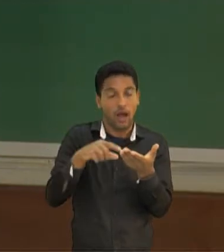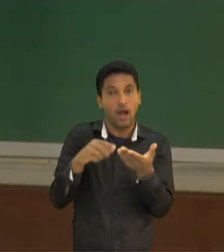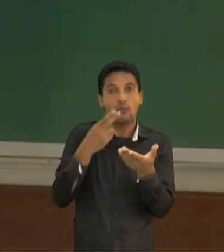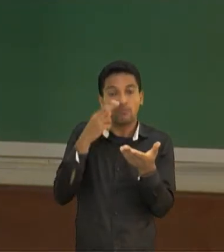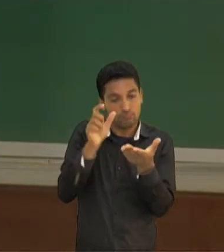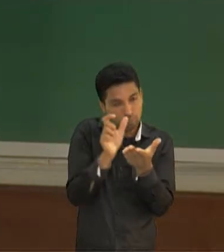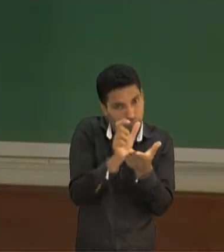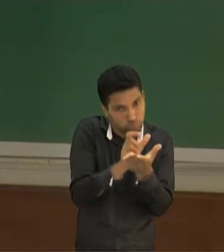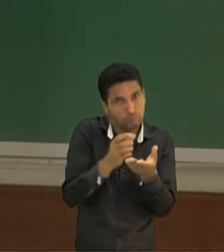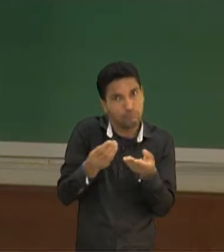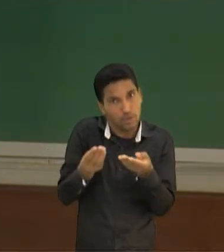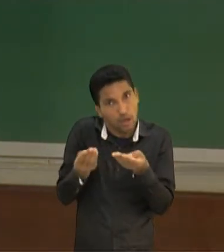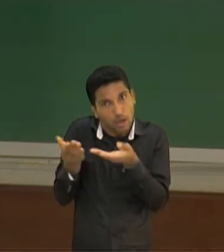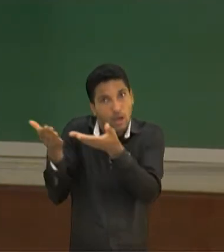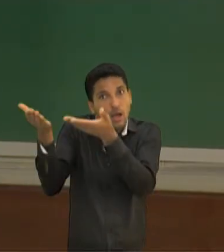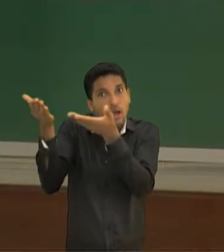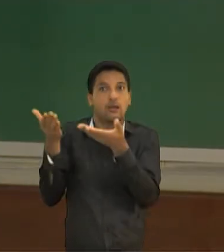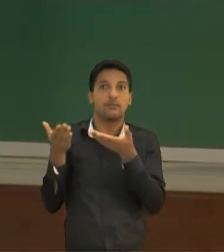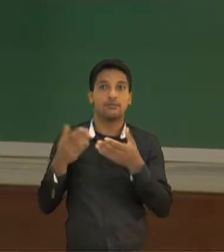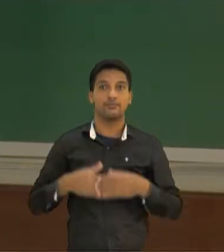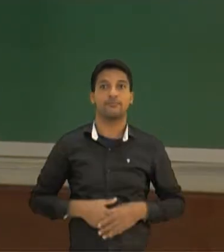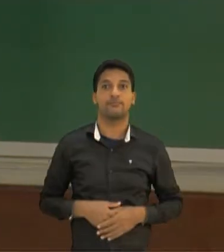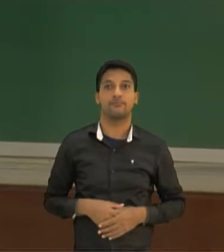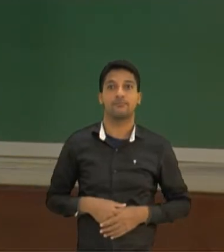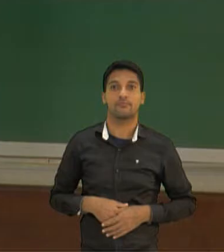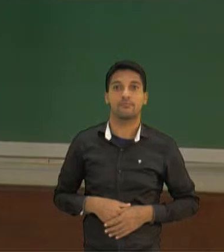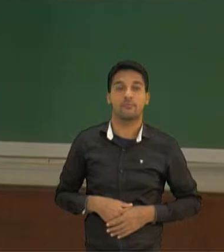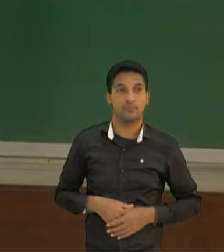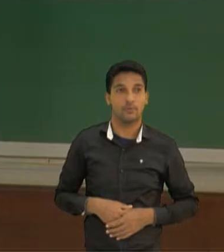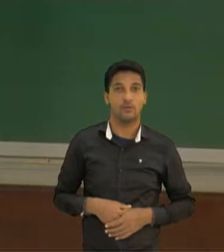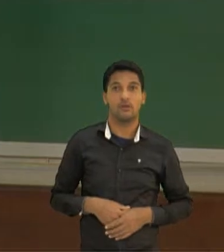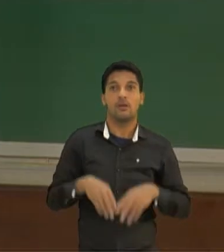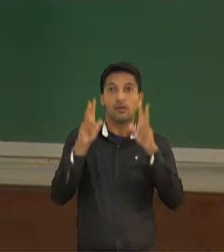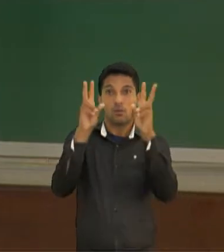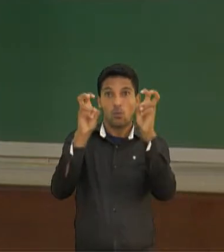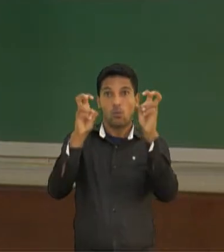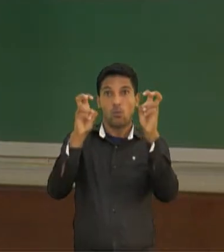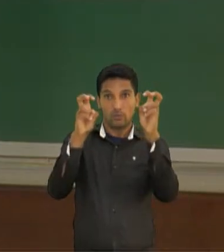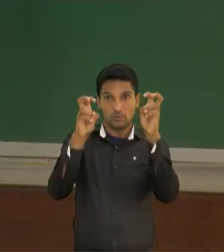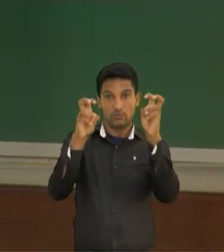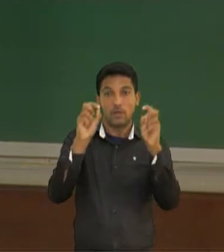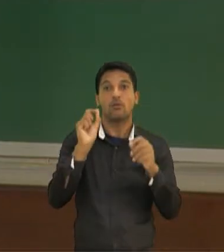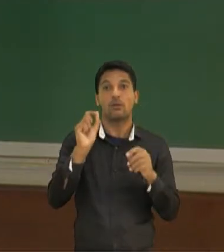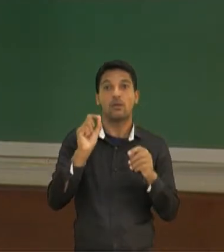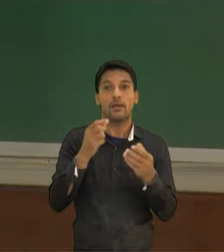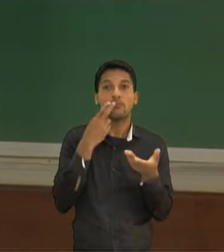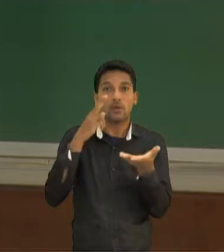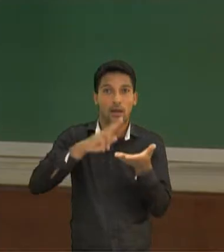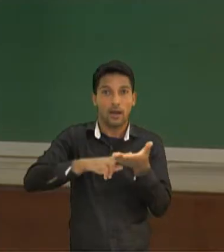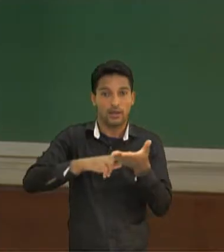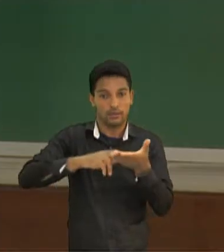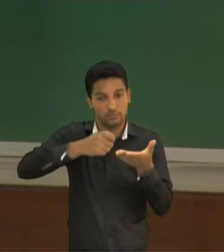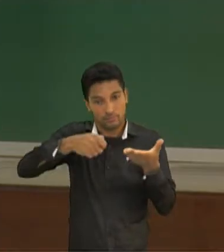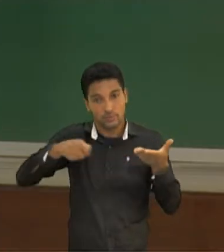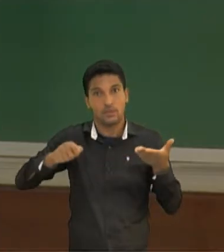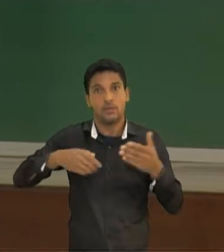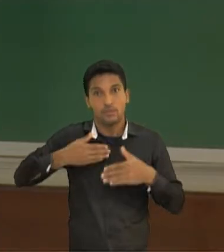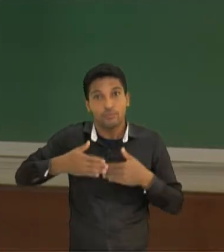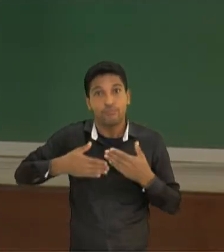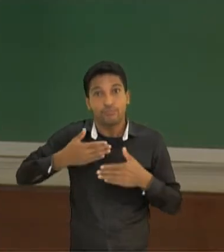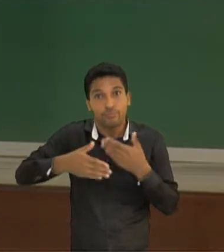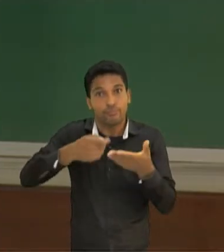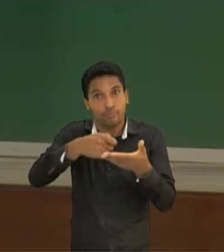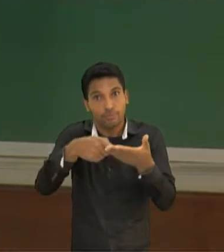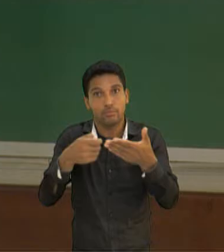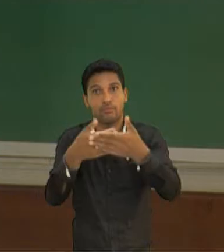eu escrevo essa carta. O assunto, né, pessoal? O assunto vai ser o desenvolvimento da minha carta. Qual que é o teor ali, né?